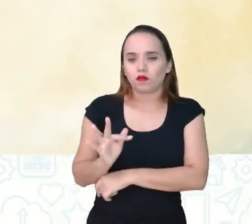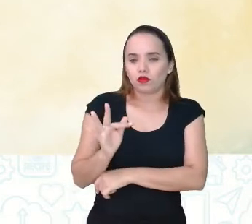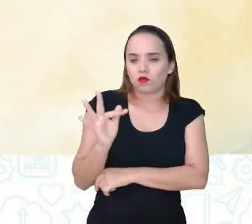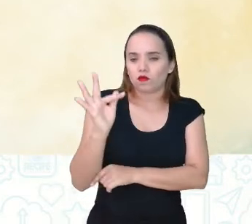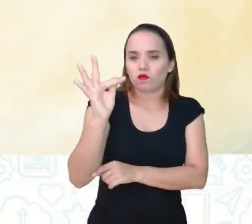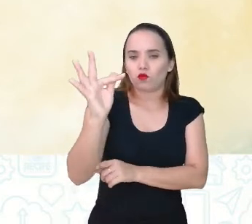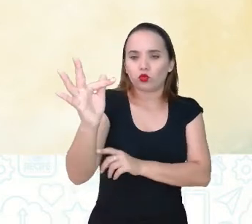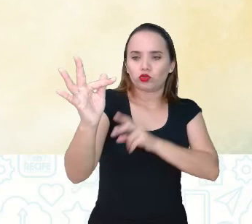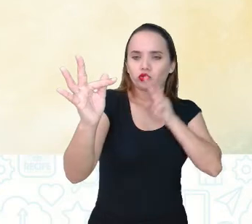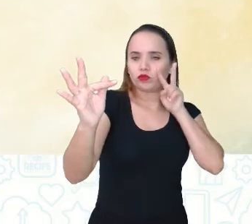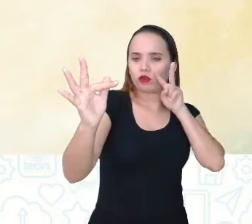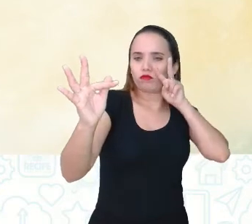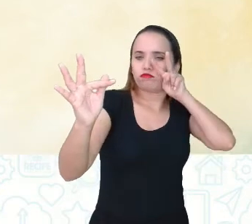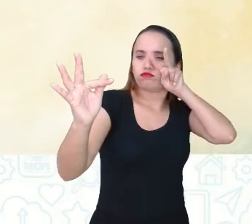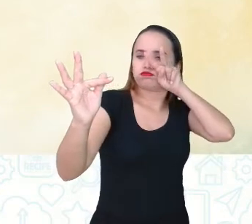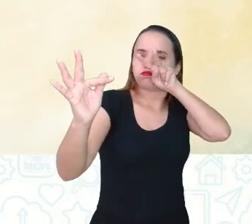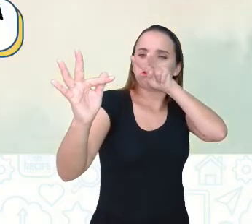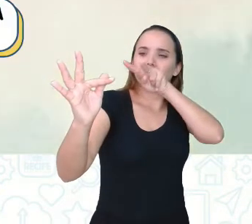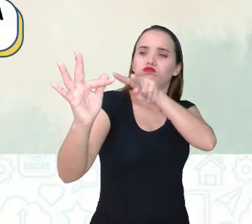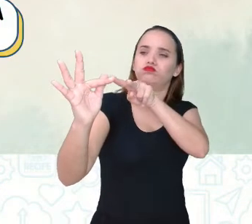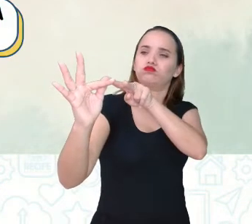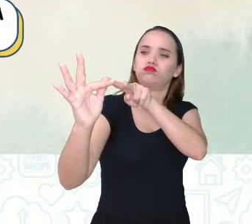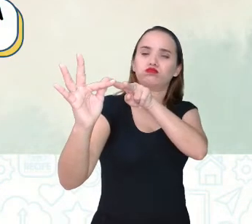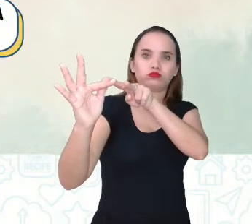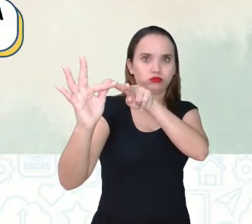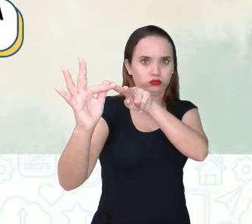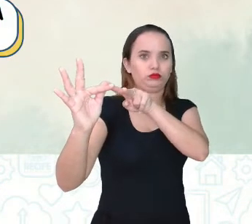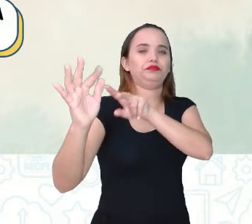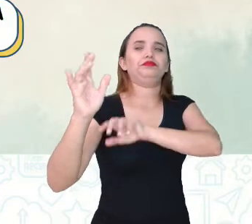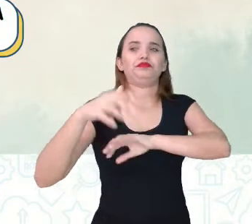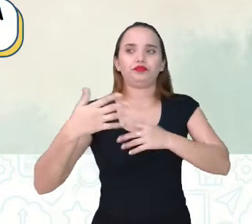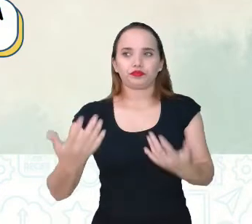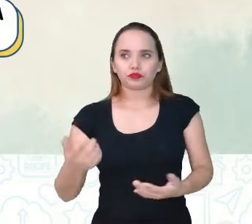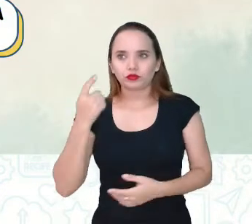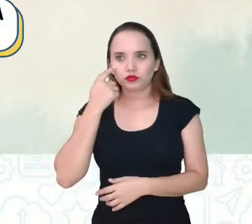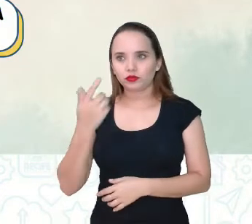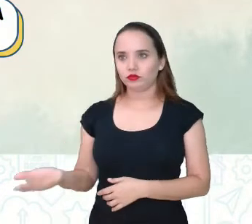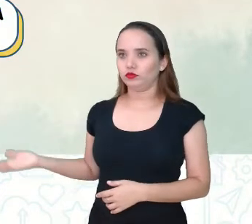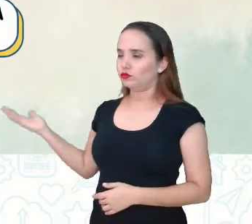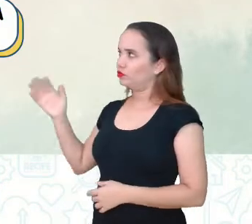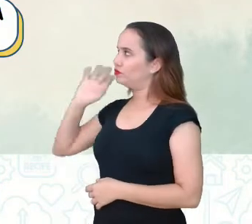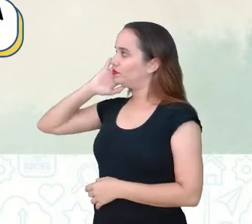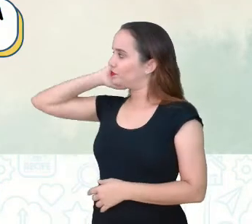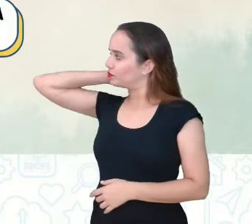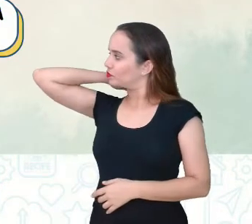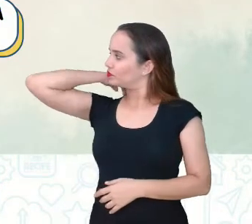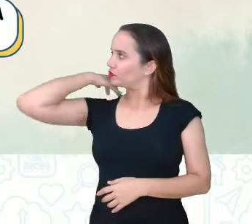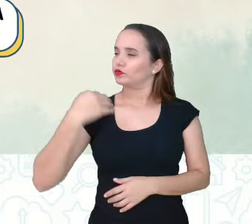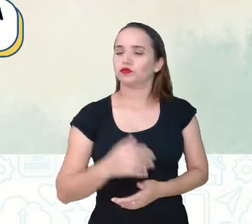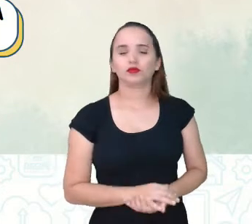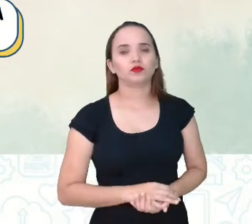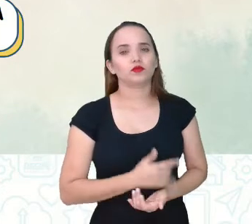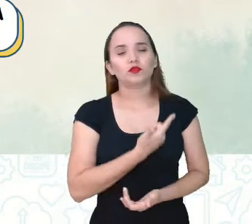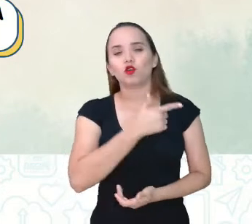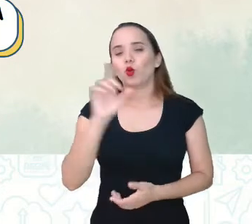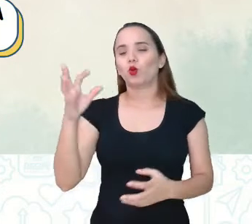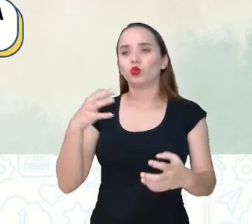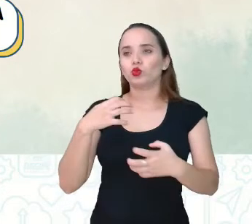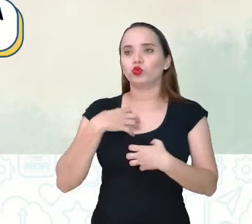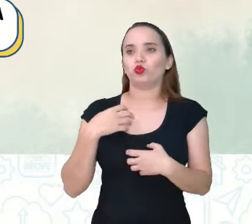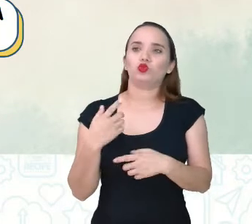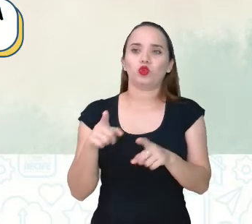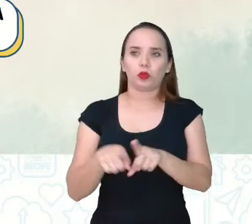de solução, uma via de resolução desse problema. E olha aí, ó, vamos ver outras possíveis vias de